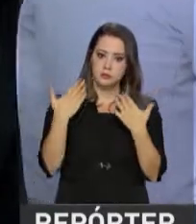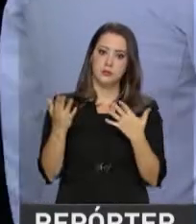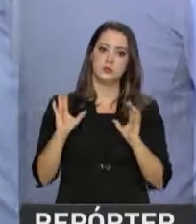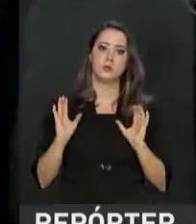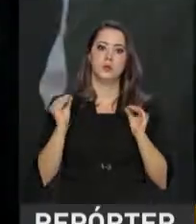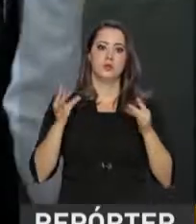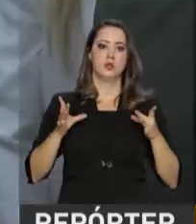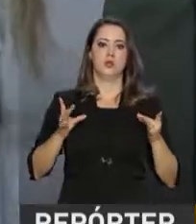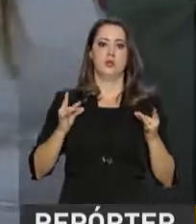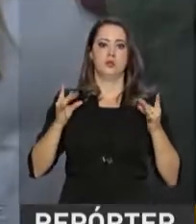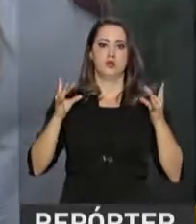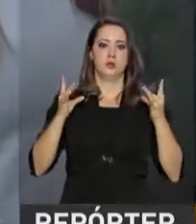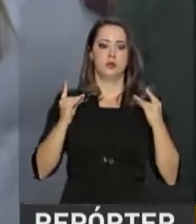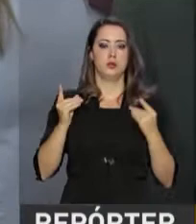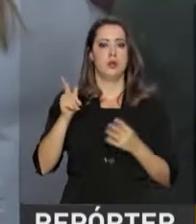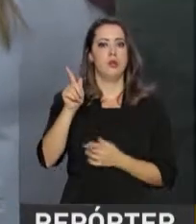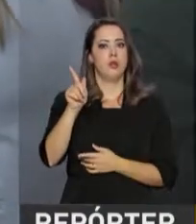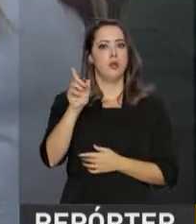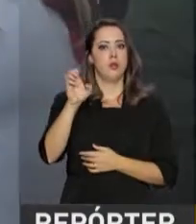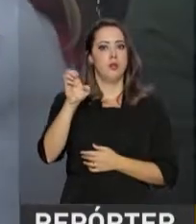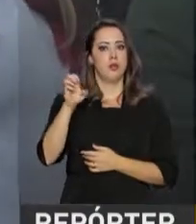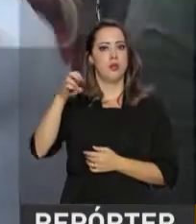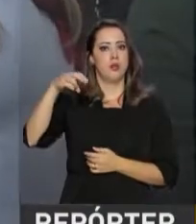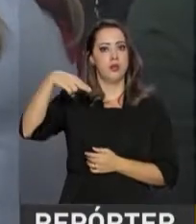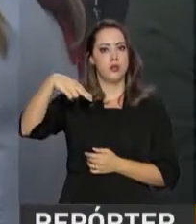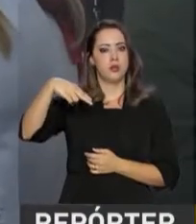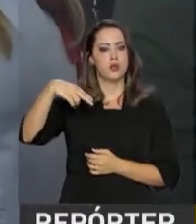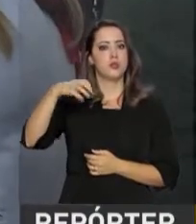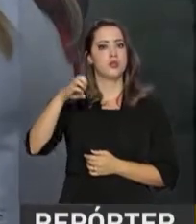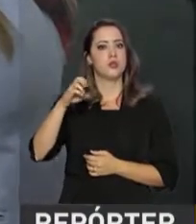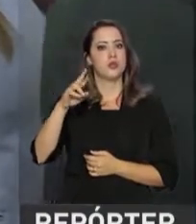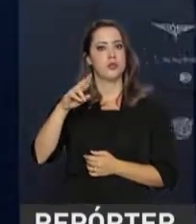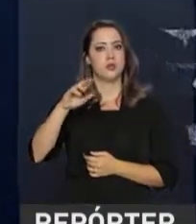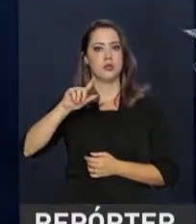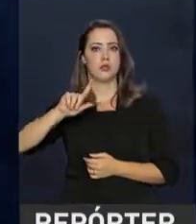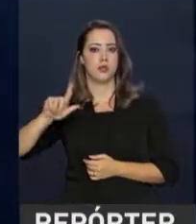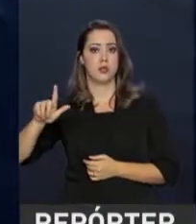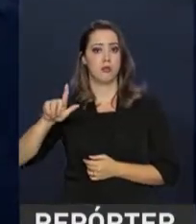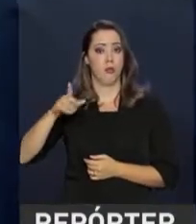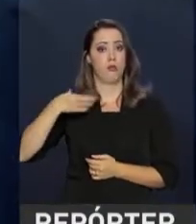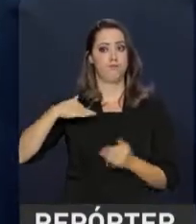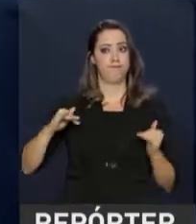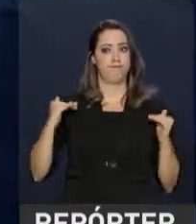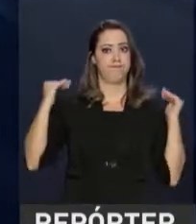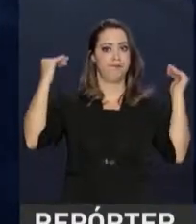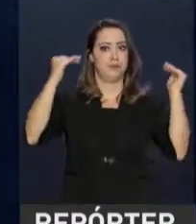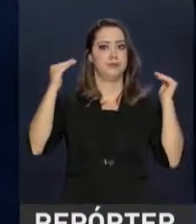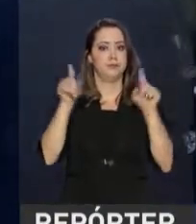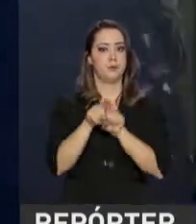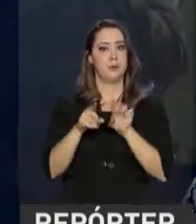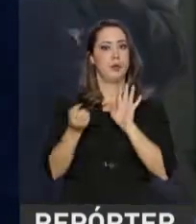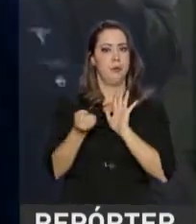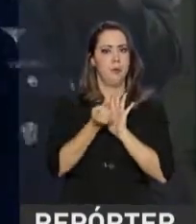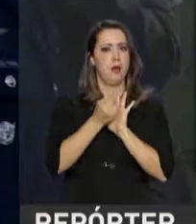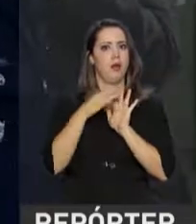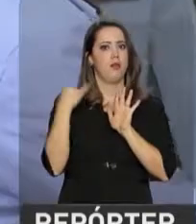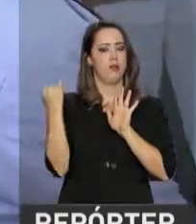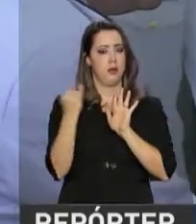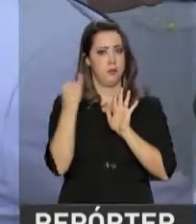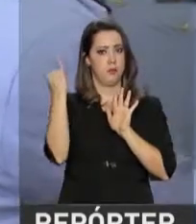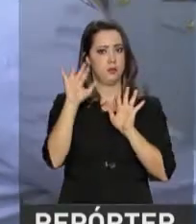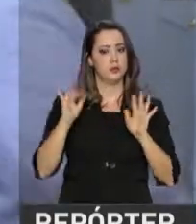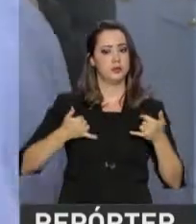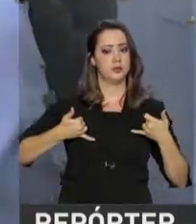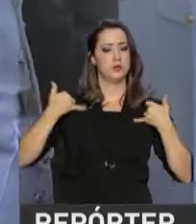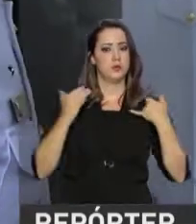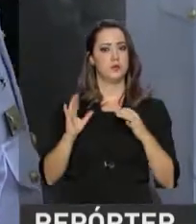oficiais generais promovidos pelo presidente da república marca confraternização de fim de ano entre o poder executivo e